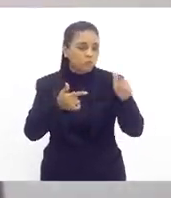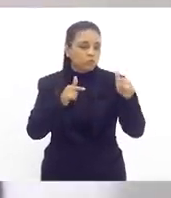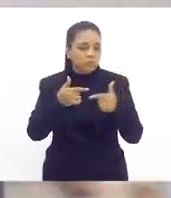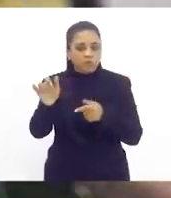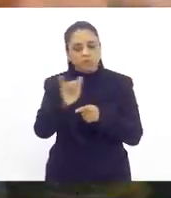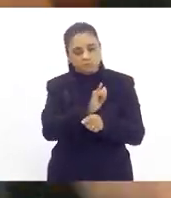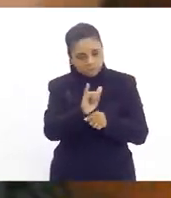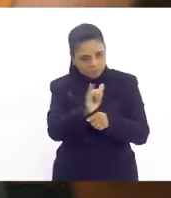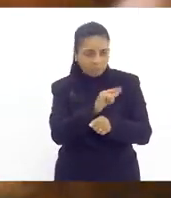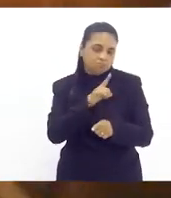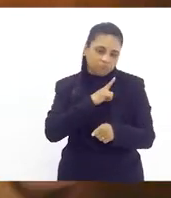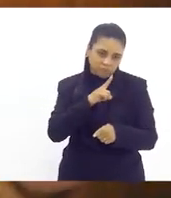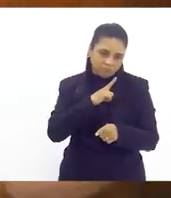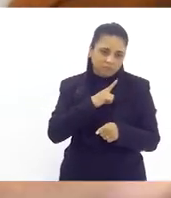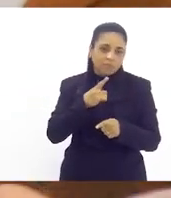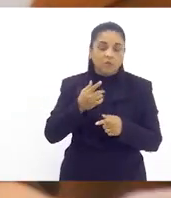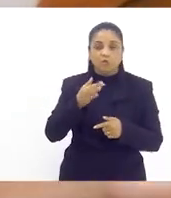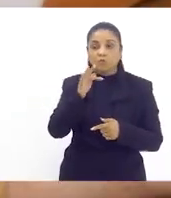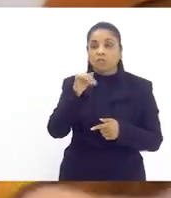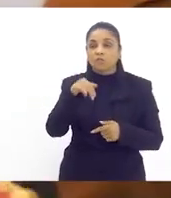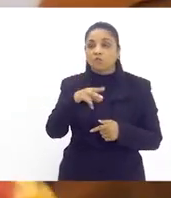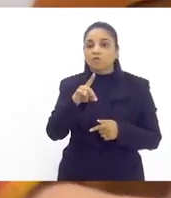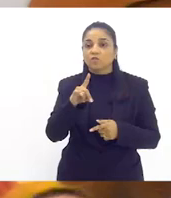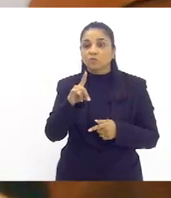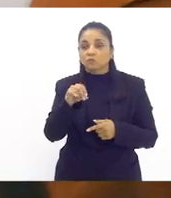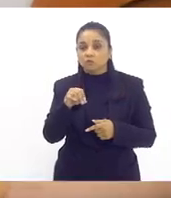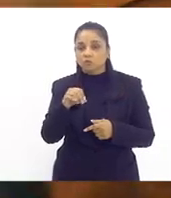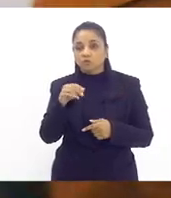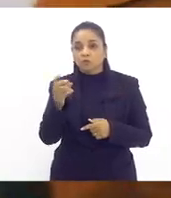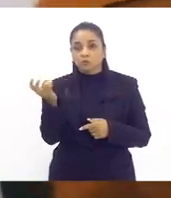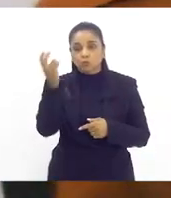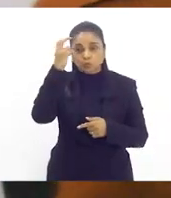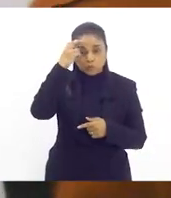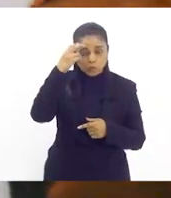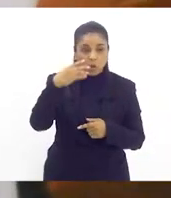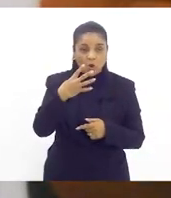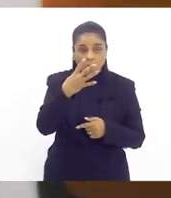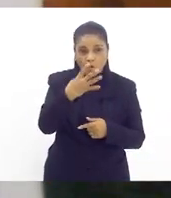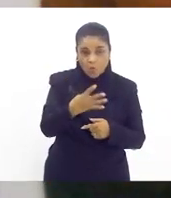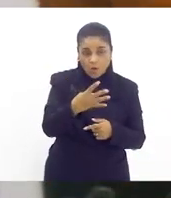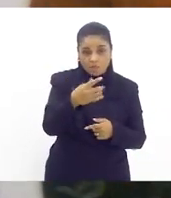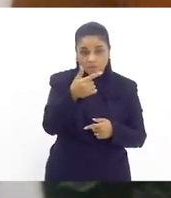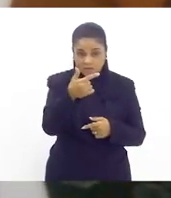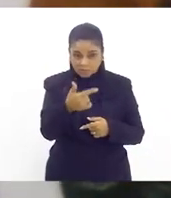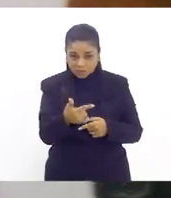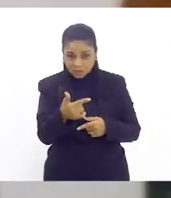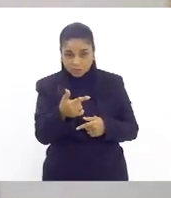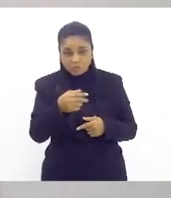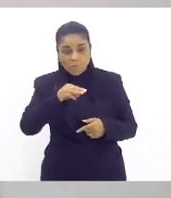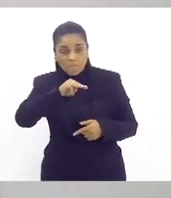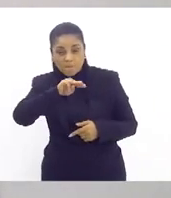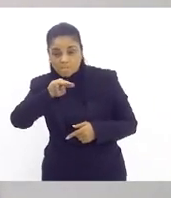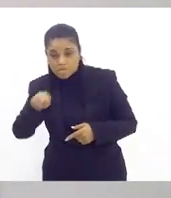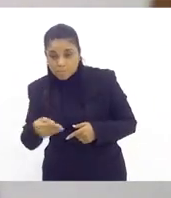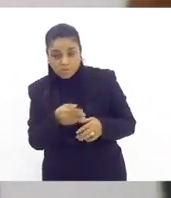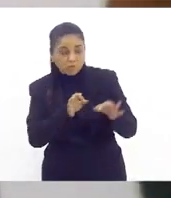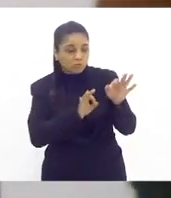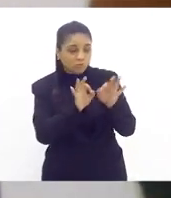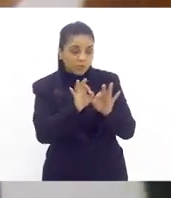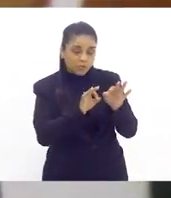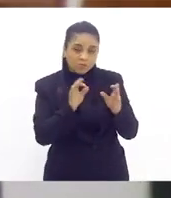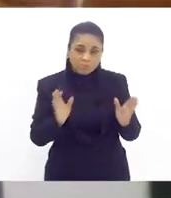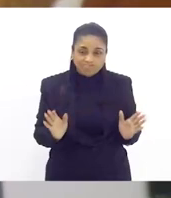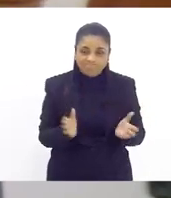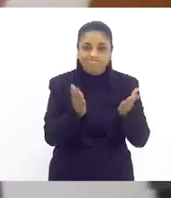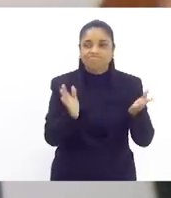atendidos pelo próprio fundo de cultura que quando a gente fomenta 42 de 42 milhões de projeto incentivados